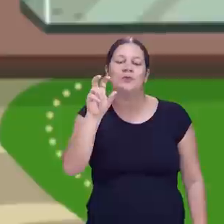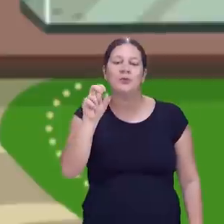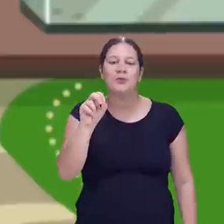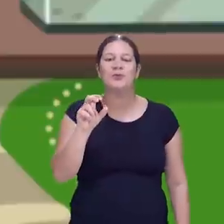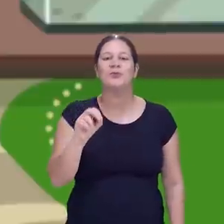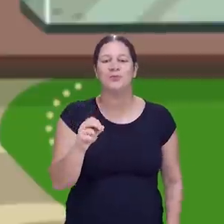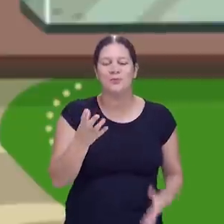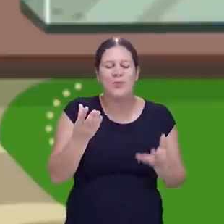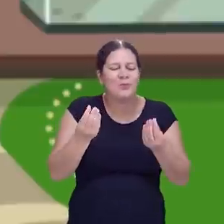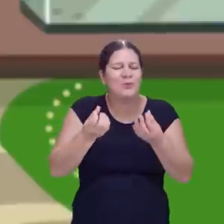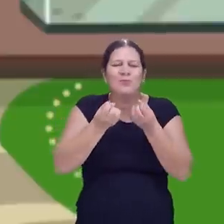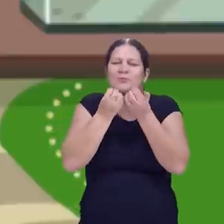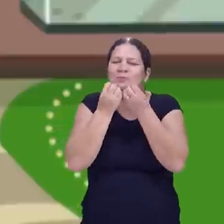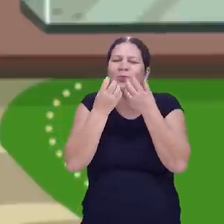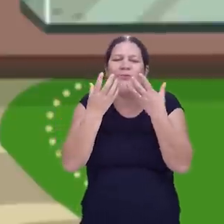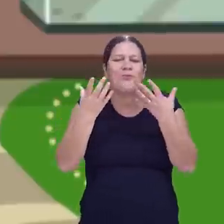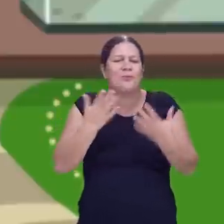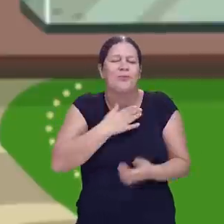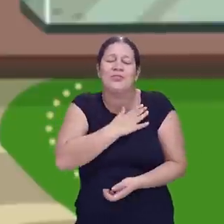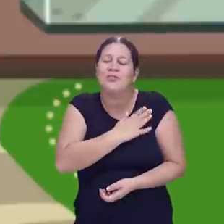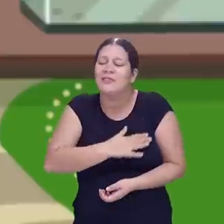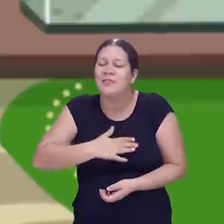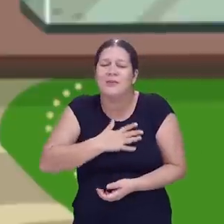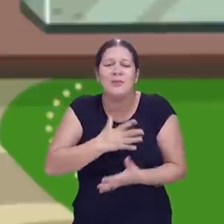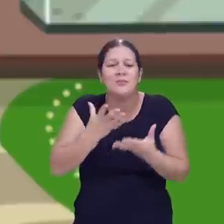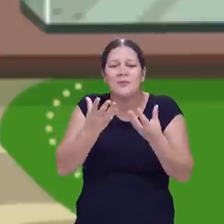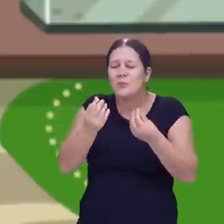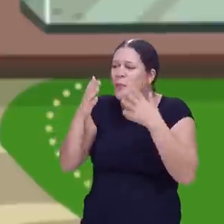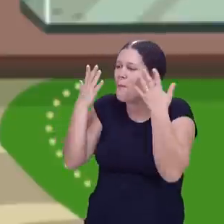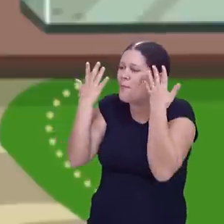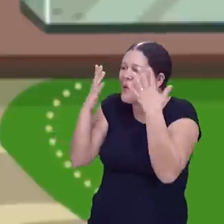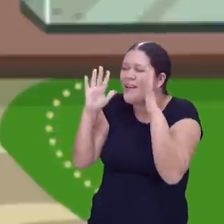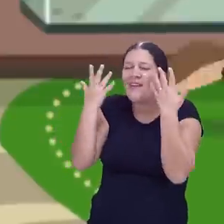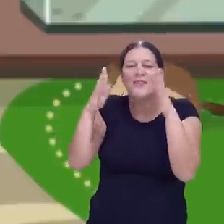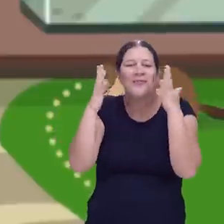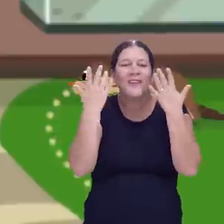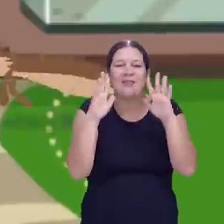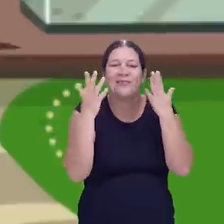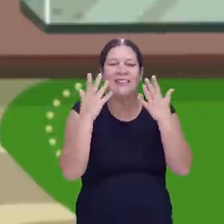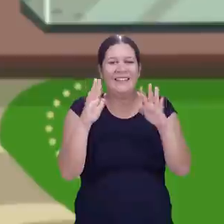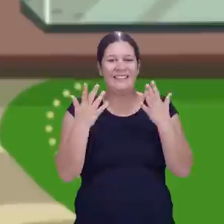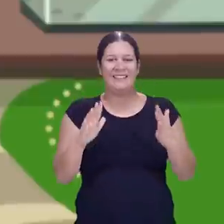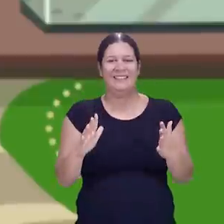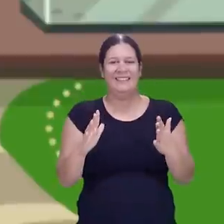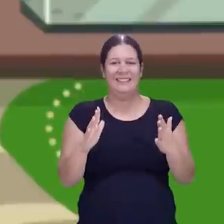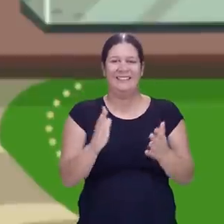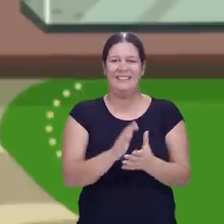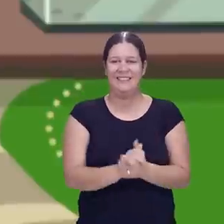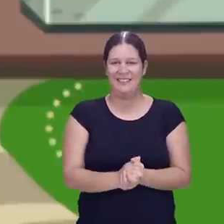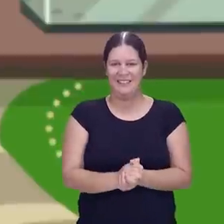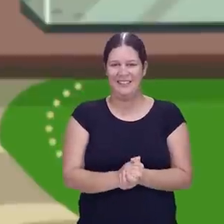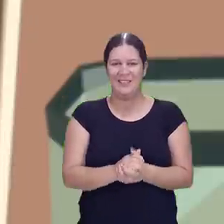avós. Muito, muito bom. Gostei muito. Parabéns, Luna e Júpiter.